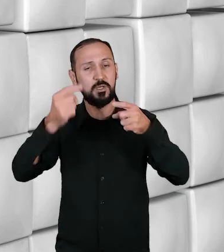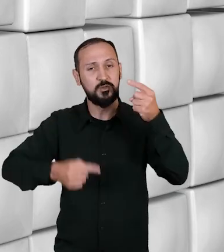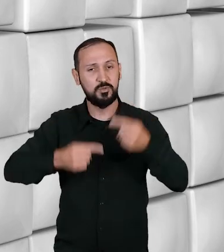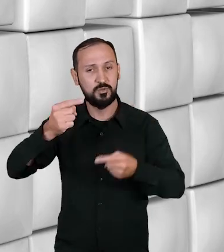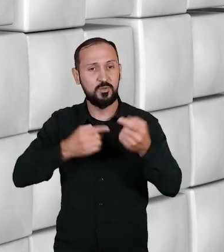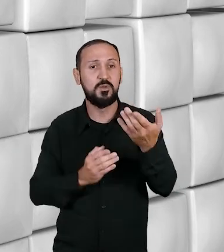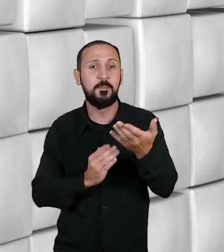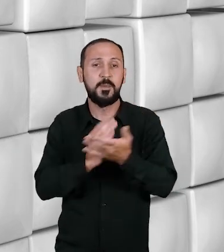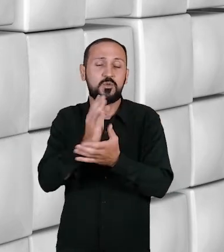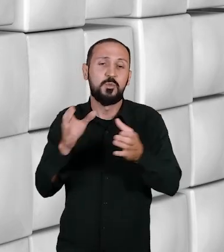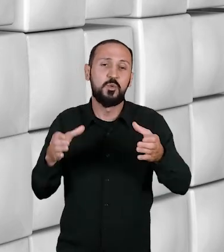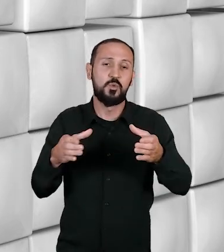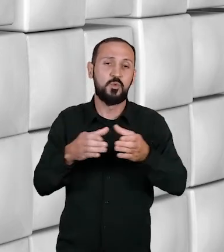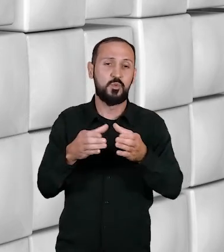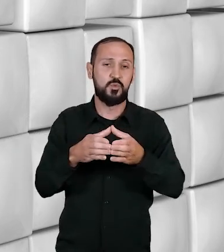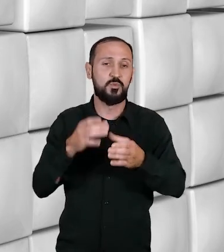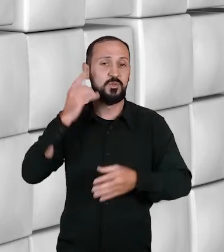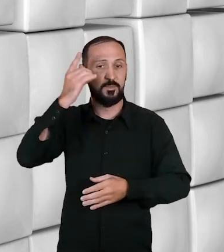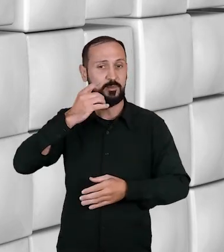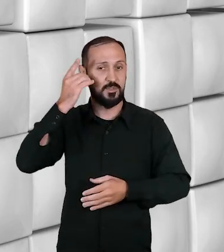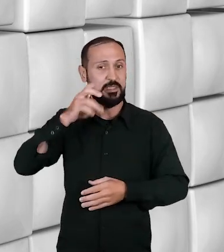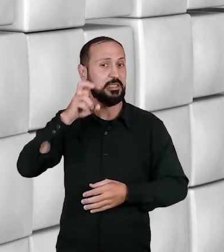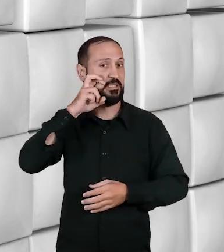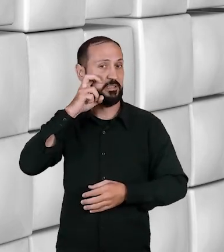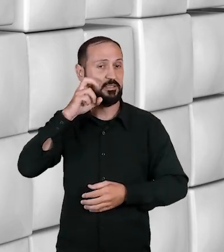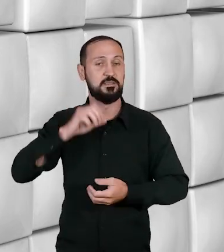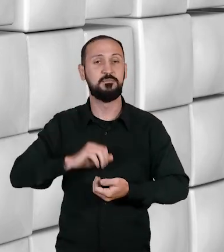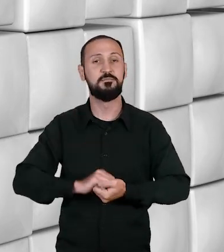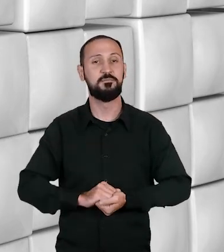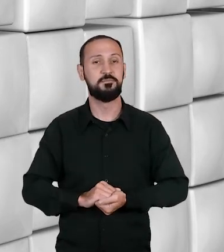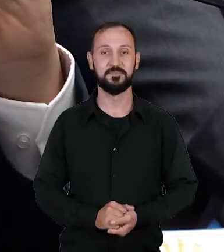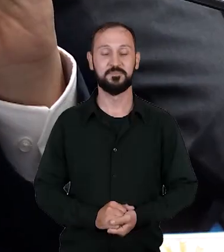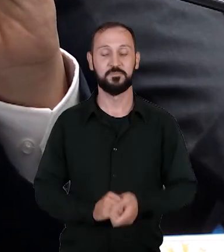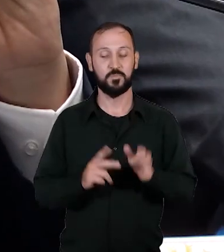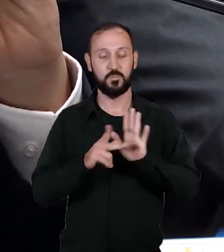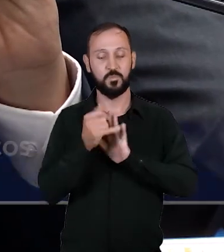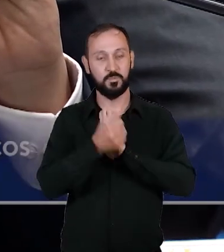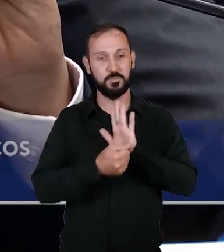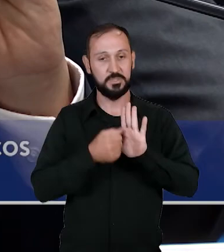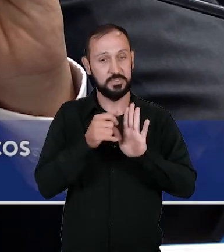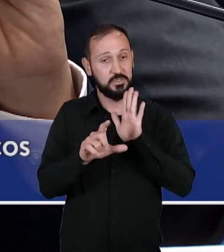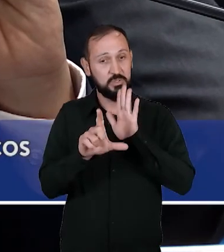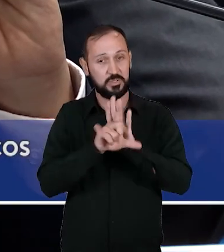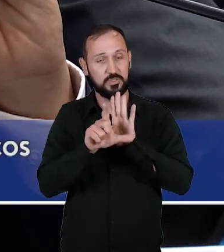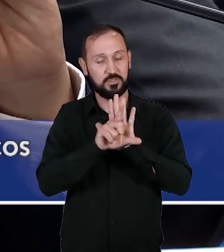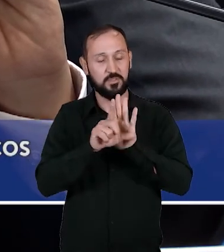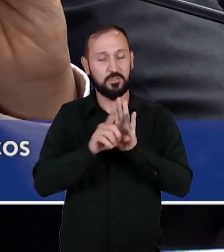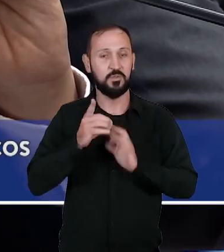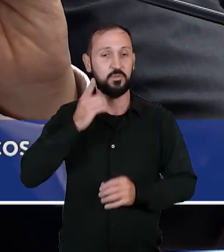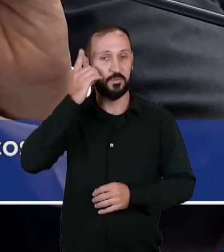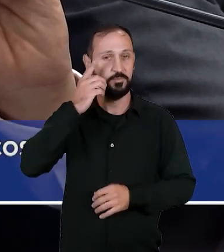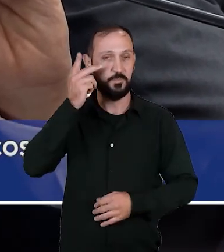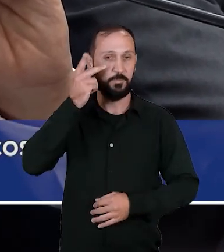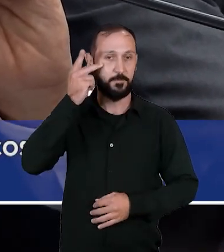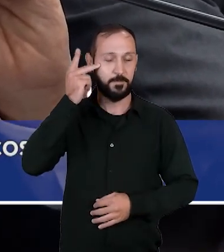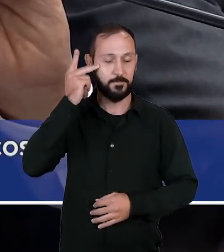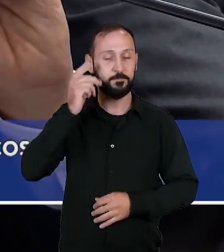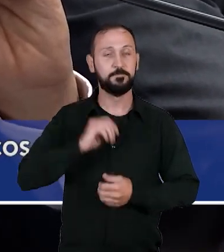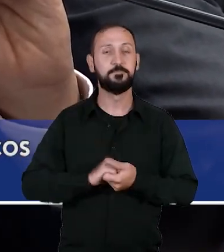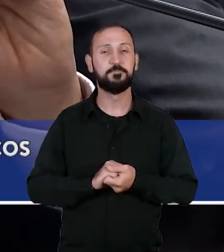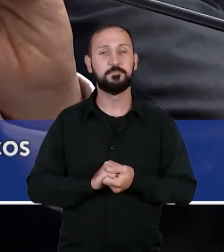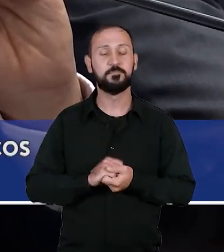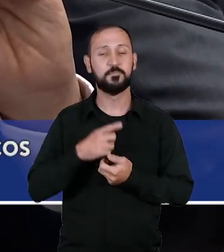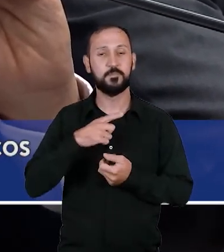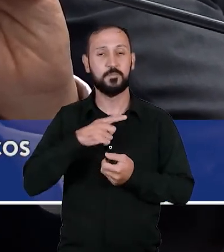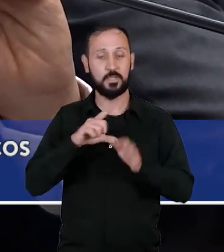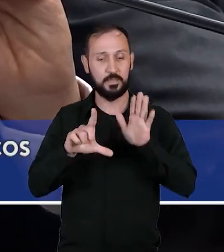matérias aprovadas pelos deputados na sessão de quinta-feira. O projeto de lei de autoria do deputado Pedro Kemp, do